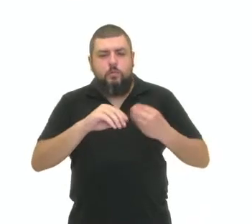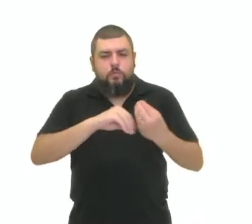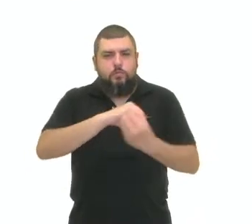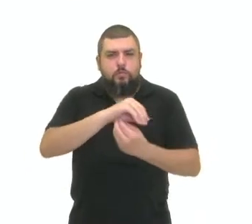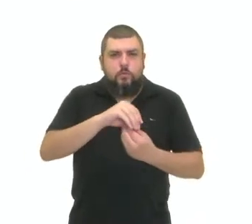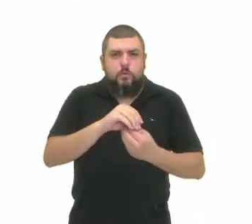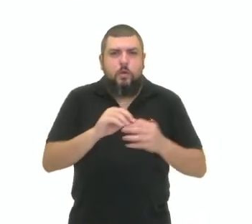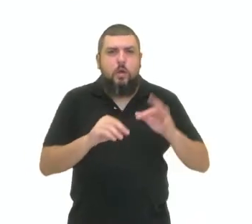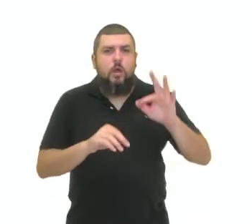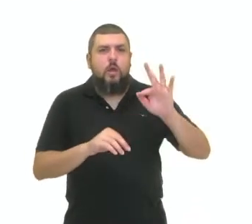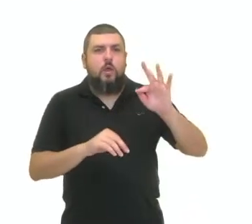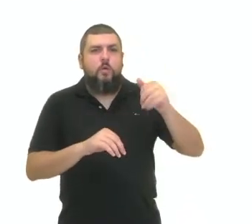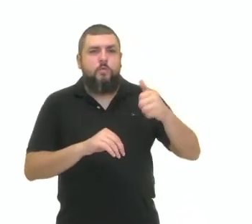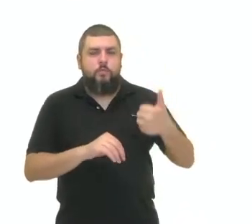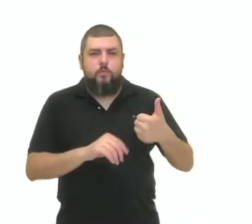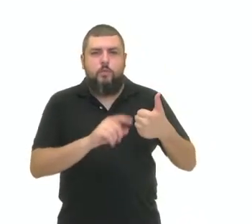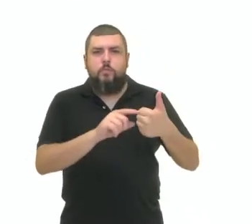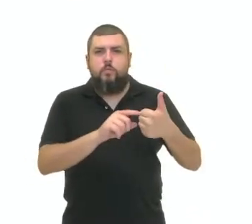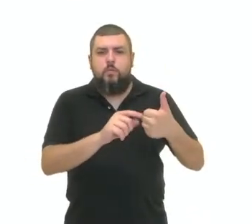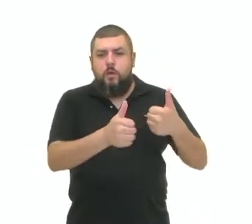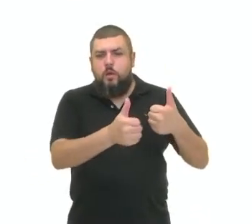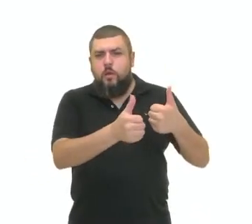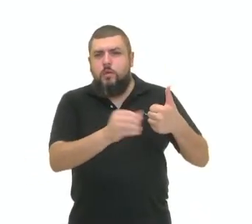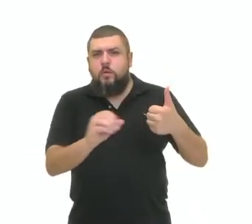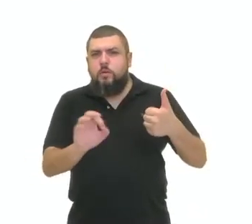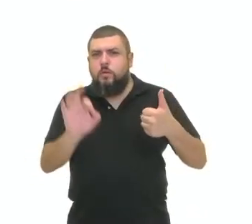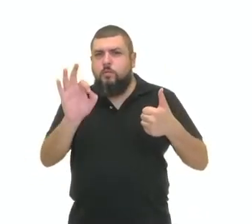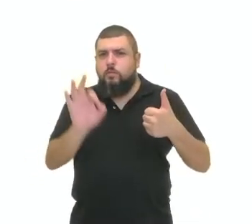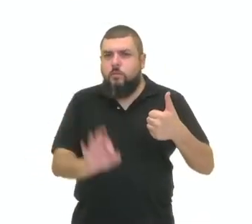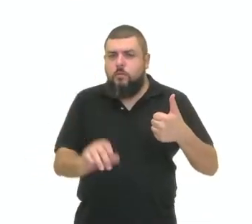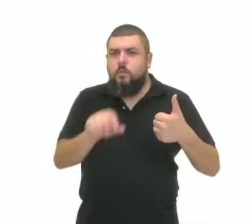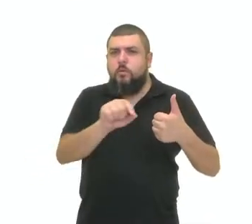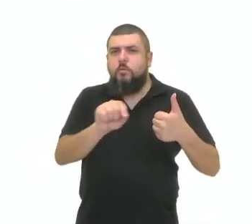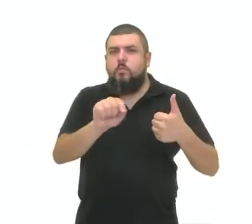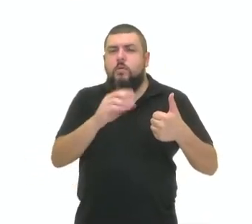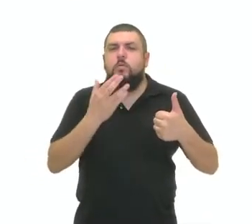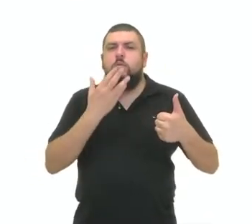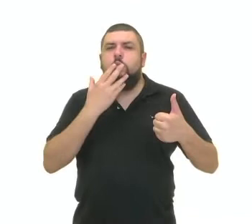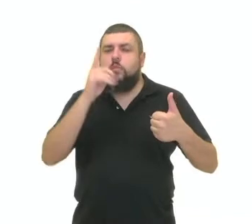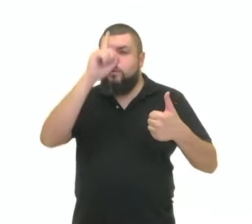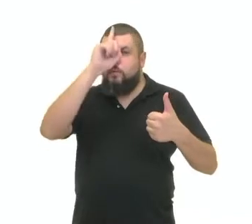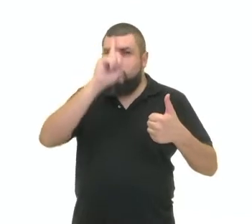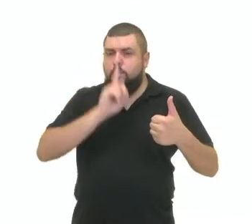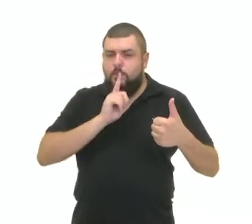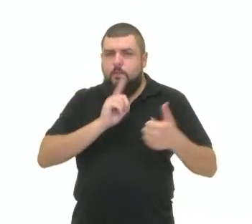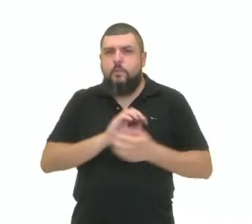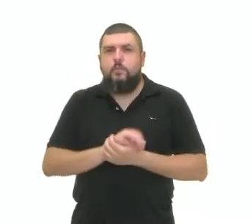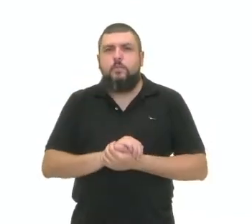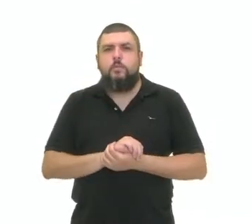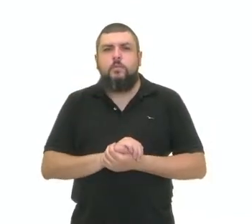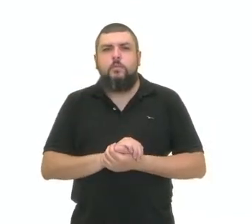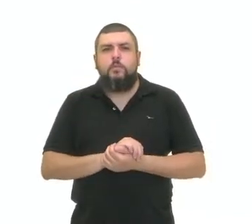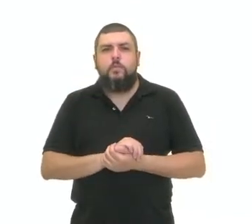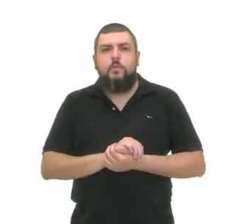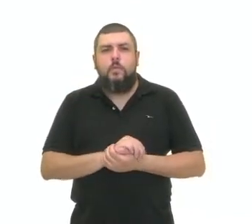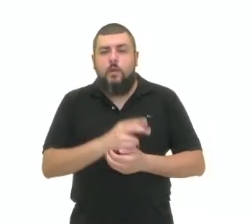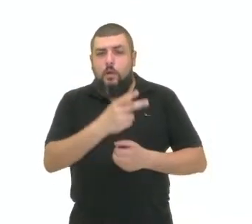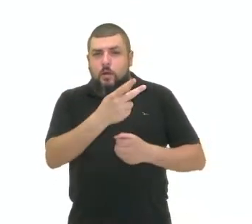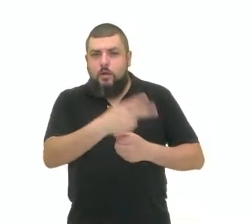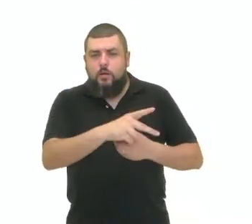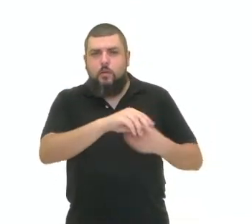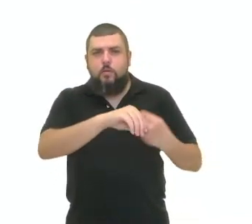primeiro cruzamento, 100% das plantas com sementes amarelas. Com a autofecundação,